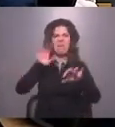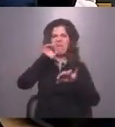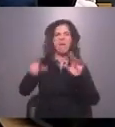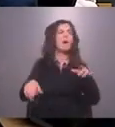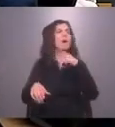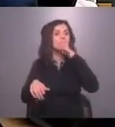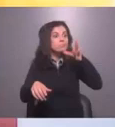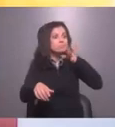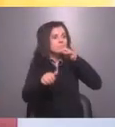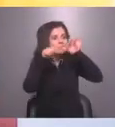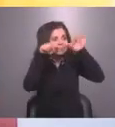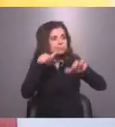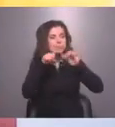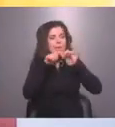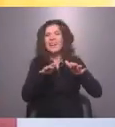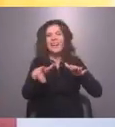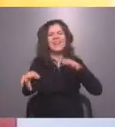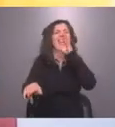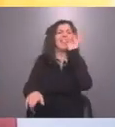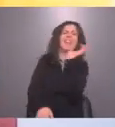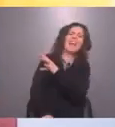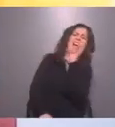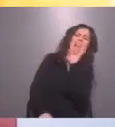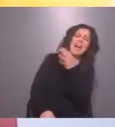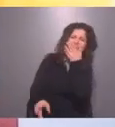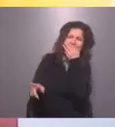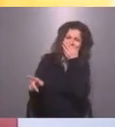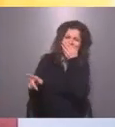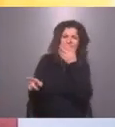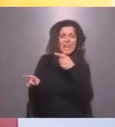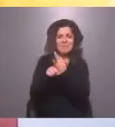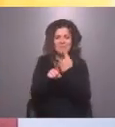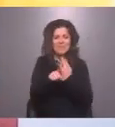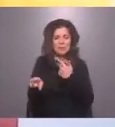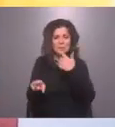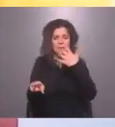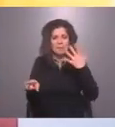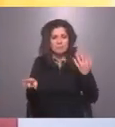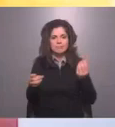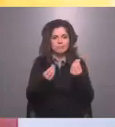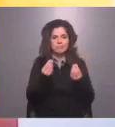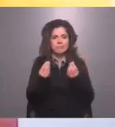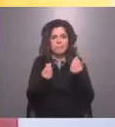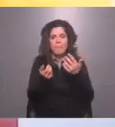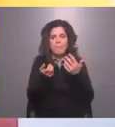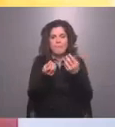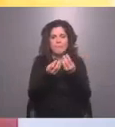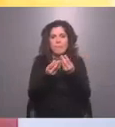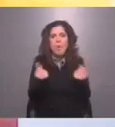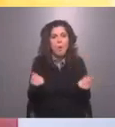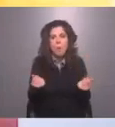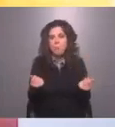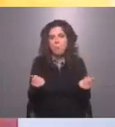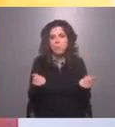suas palavras e riam-se dos profetas, a tal ponto que deixou de haver remédio perante